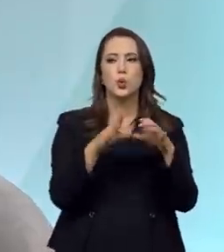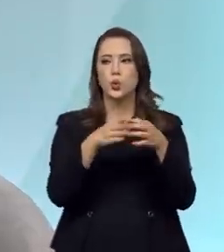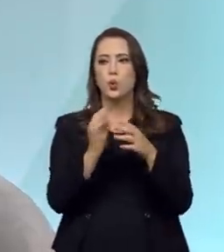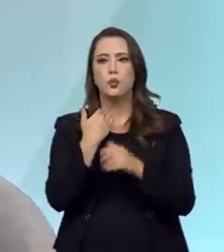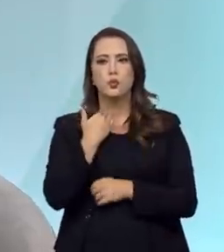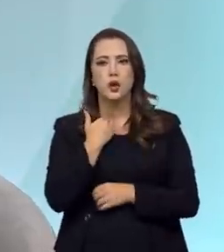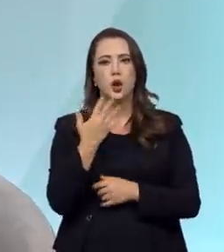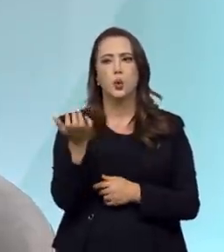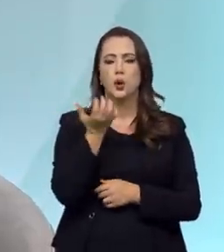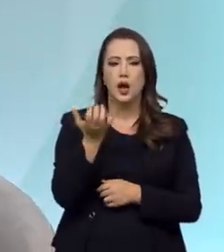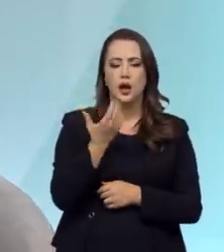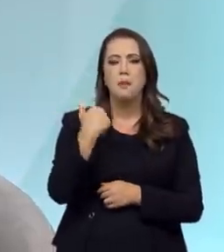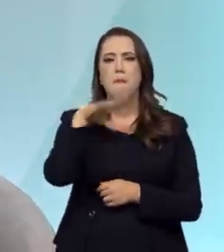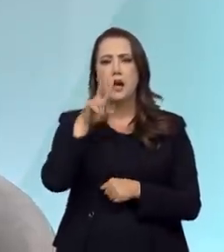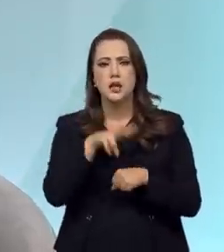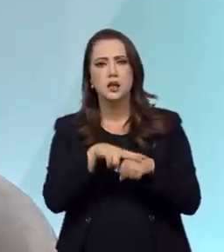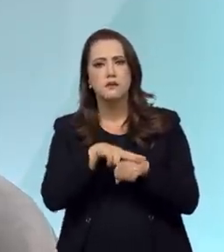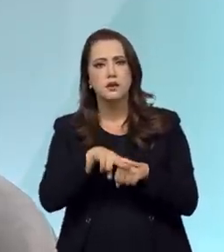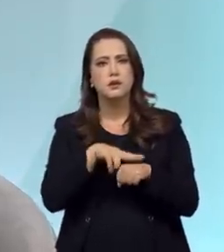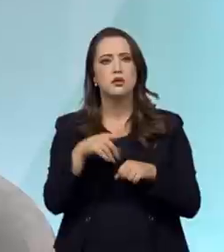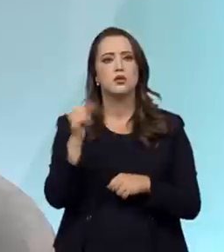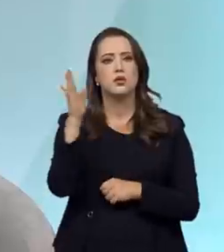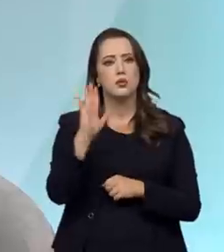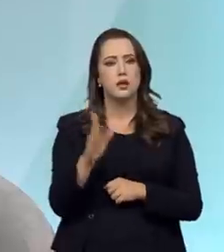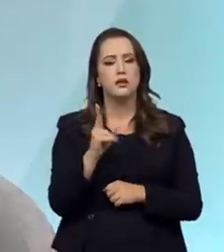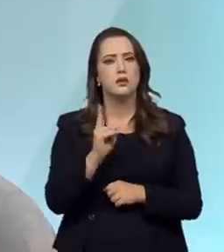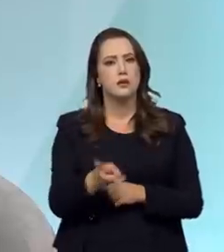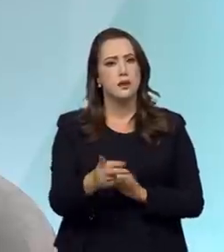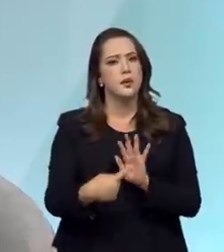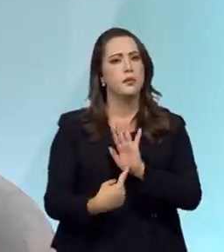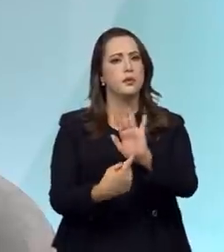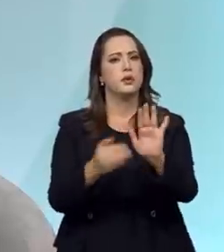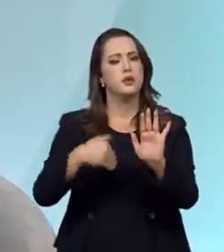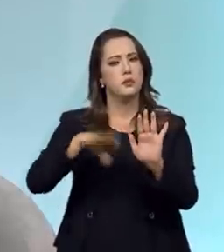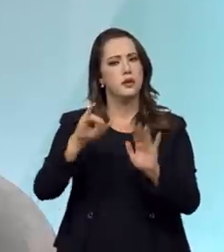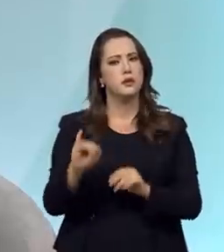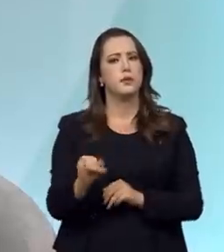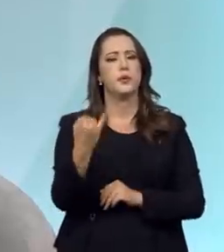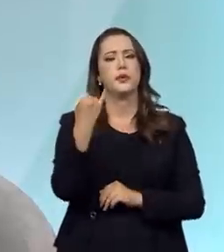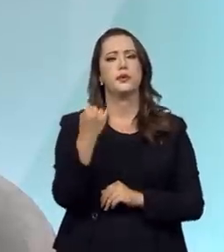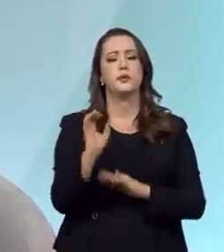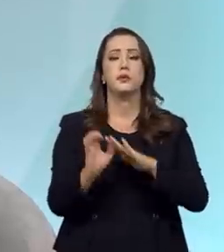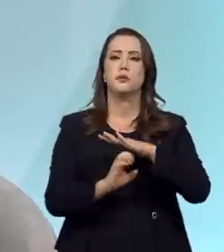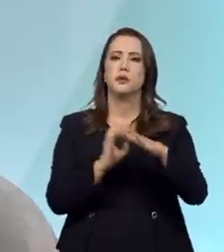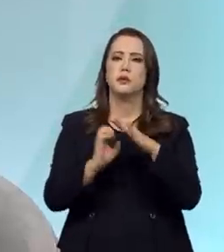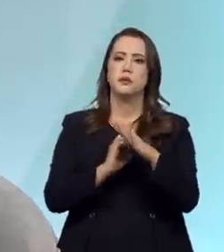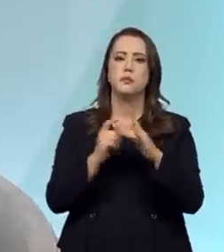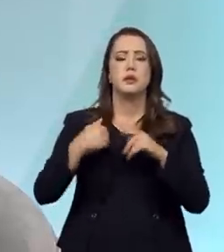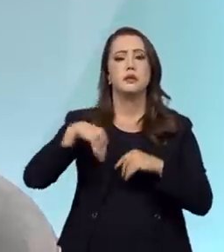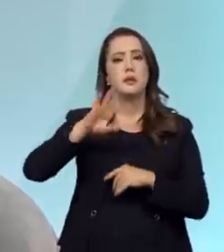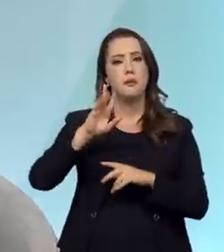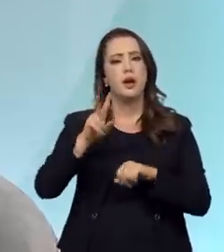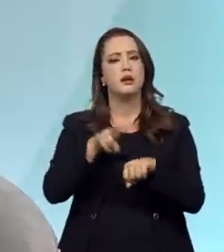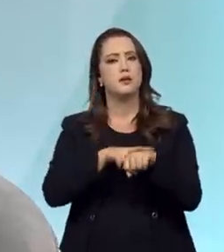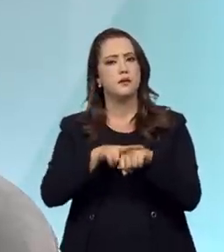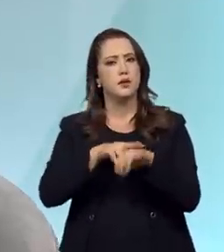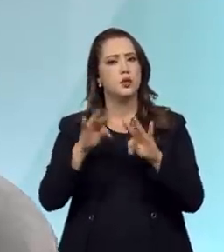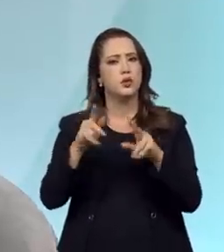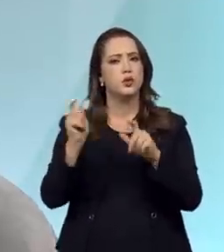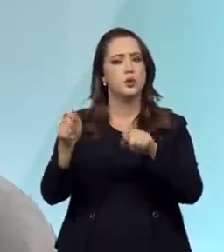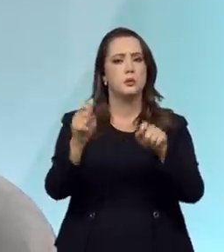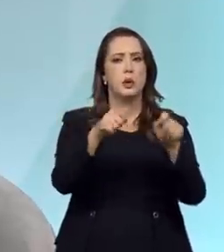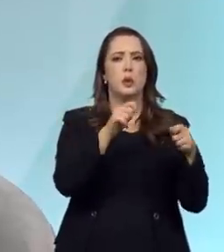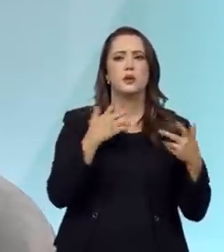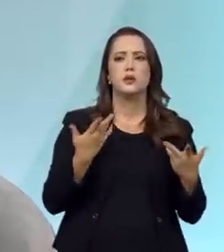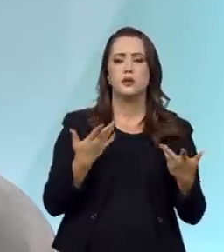todo mundo querendo ser mais verde e o Brasil trazendo cada dia mais oportunidade para que as empresas sejam mais vezes e todos se